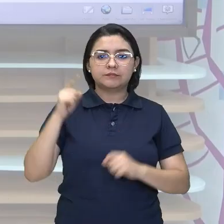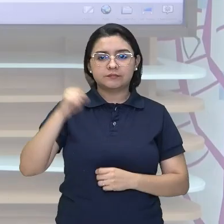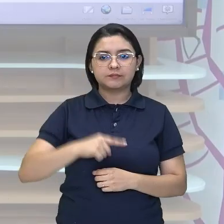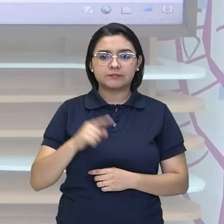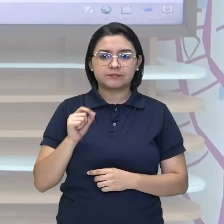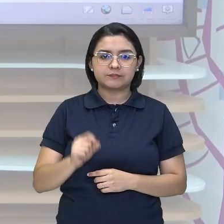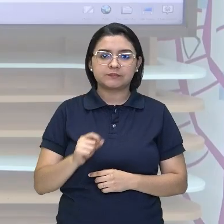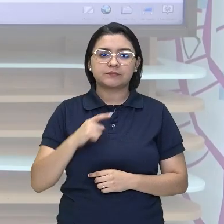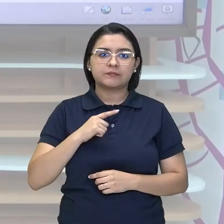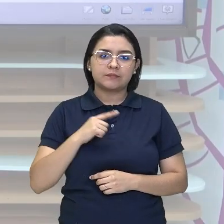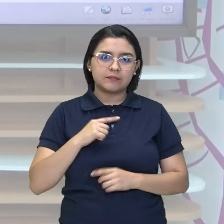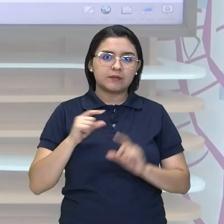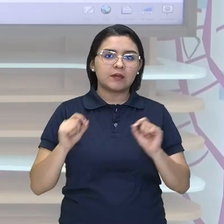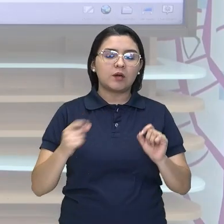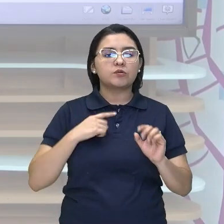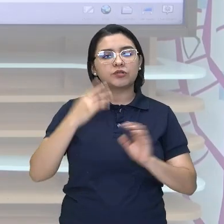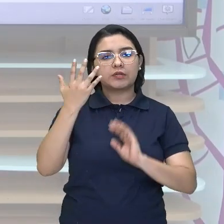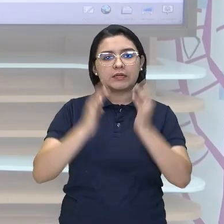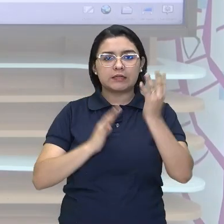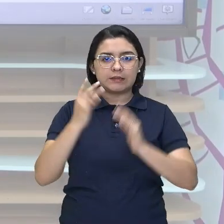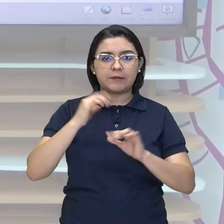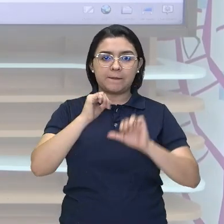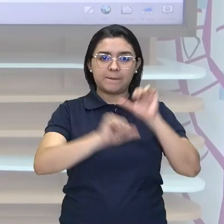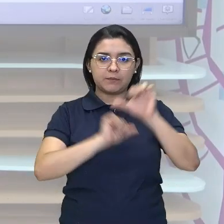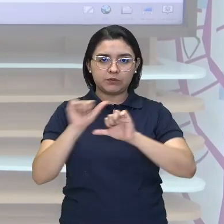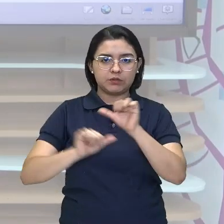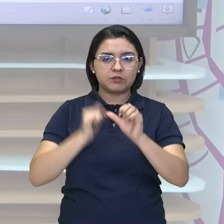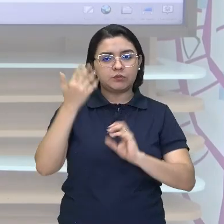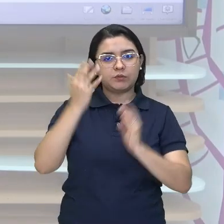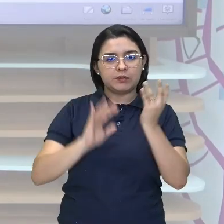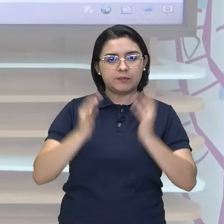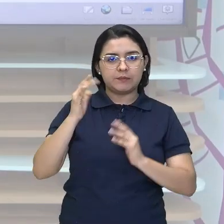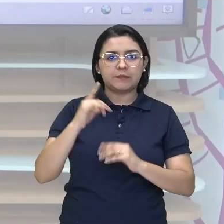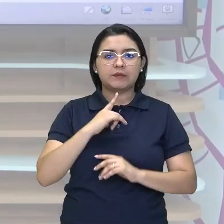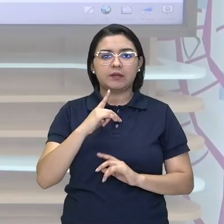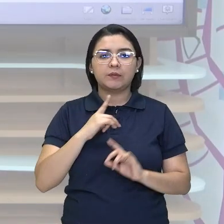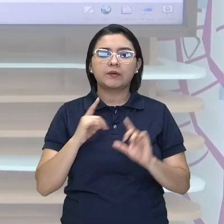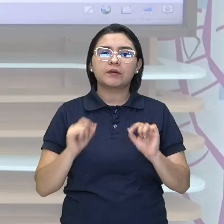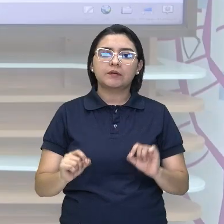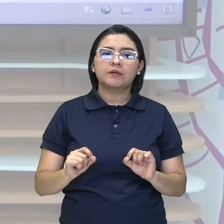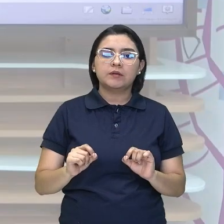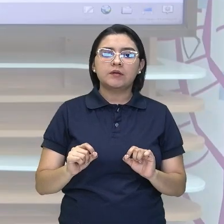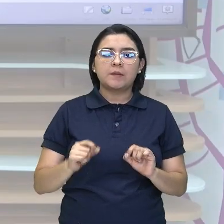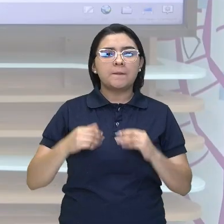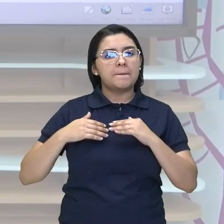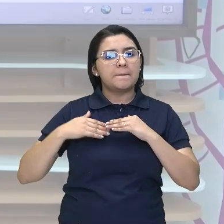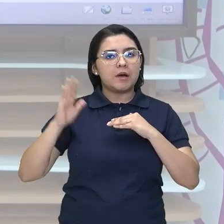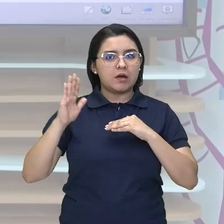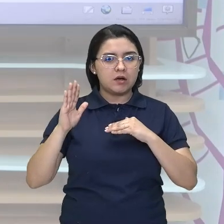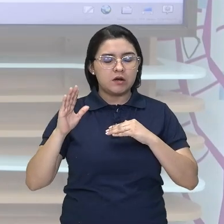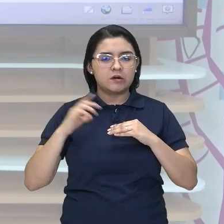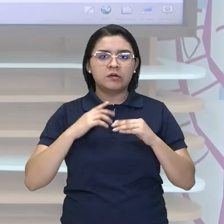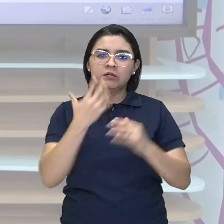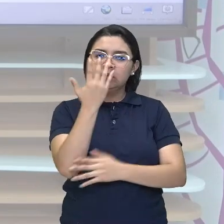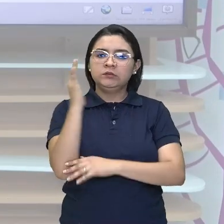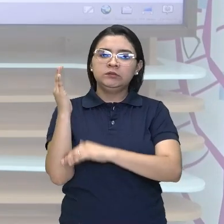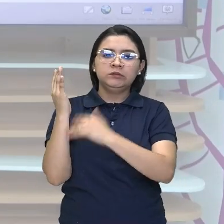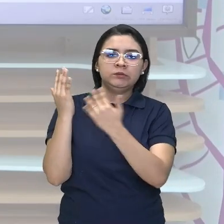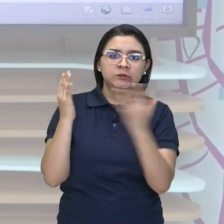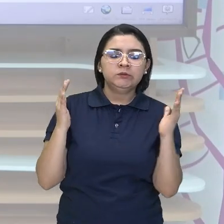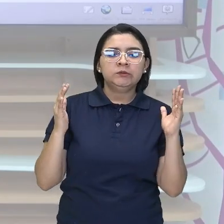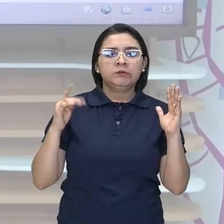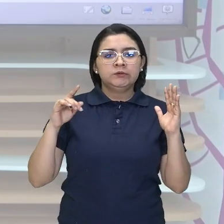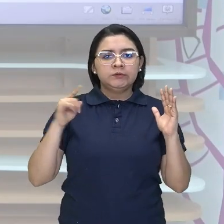de microclimas, essas variações, onde a gente tem ali uma presença maior, por exemplo, de vegetação,